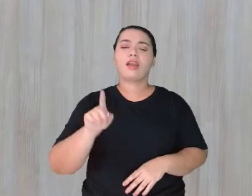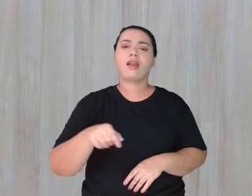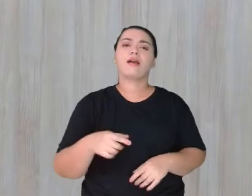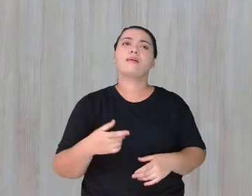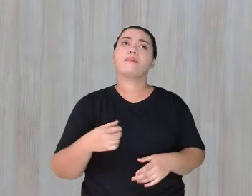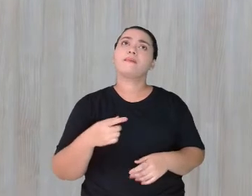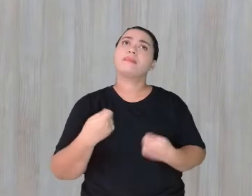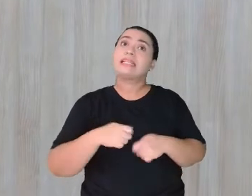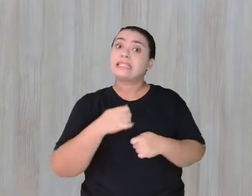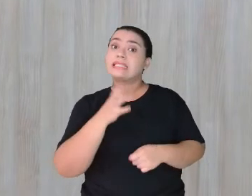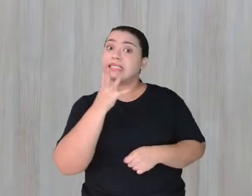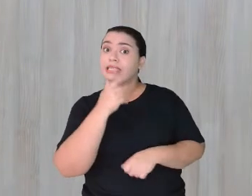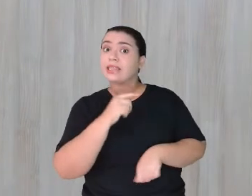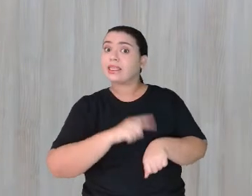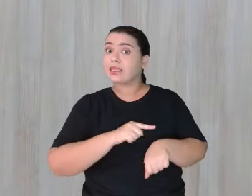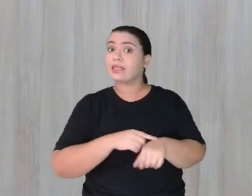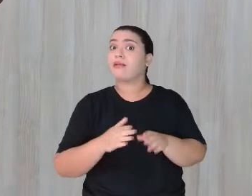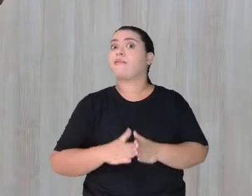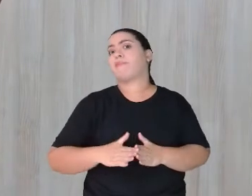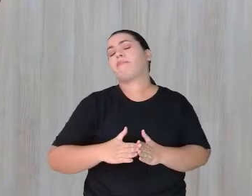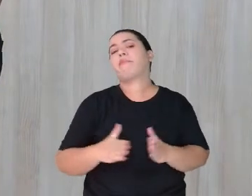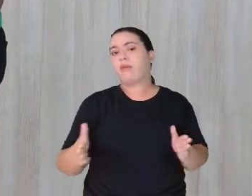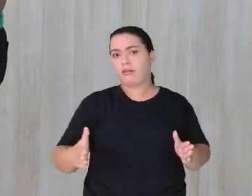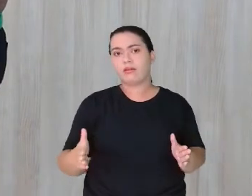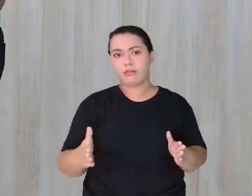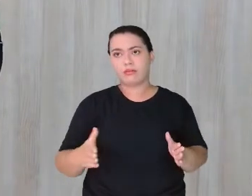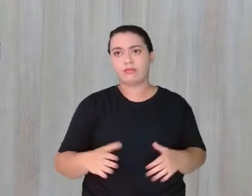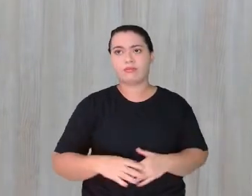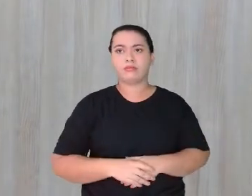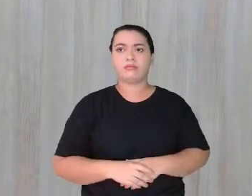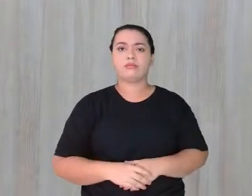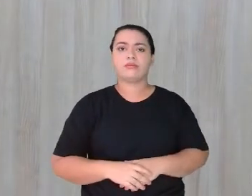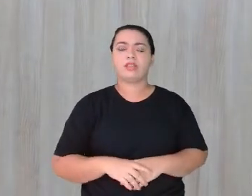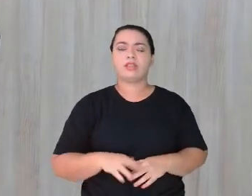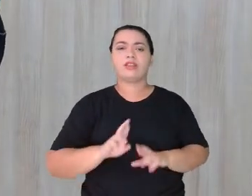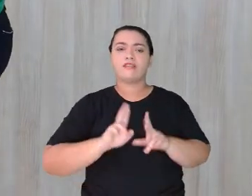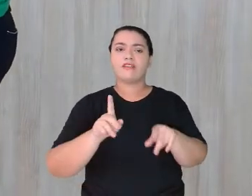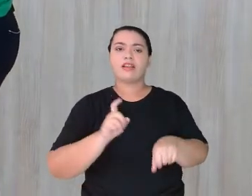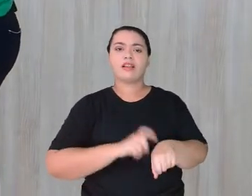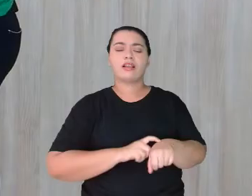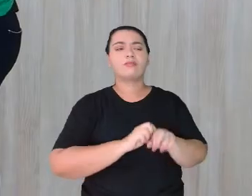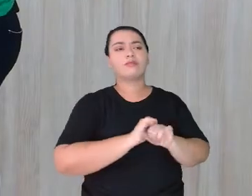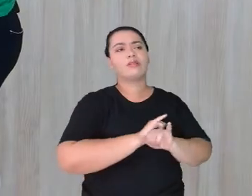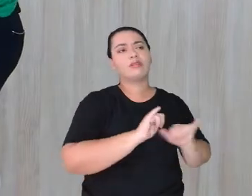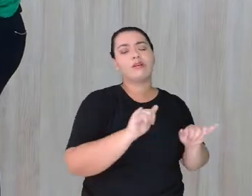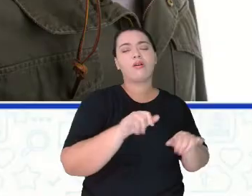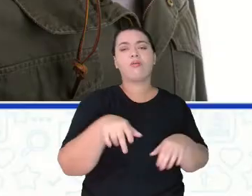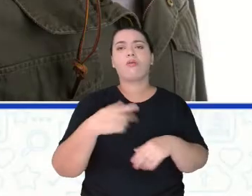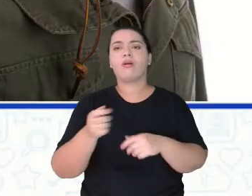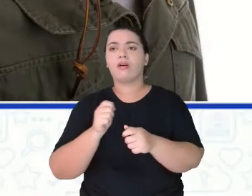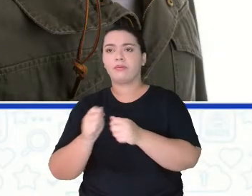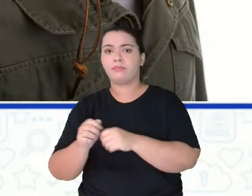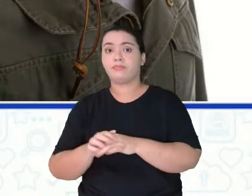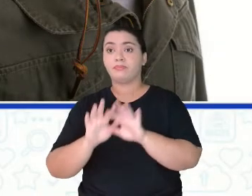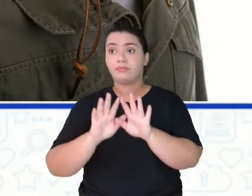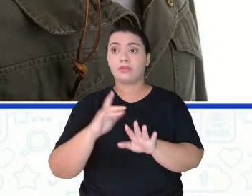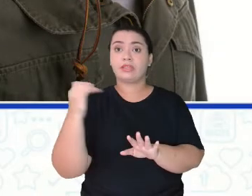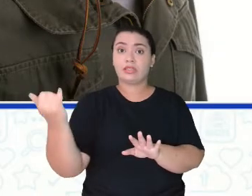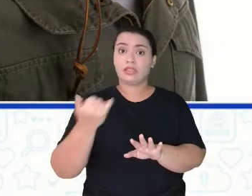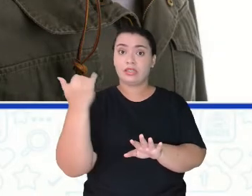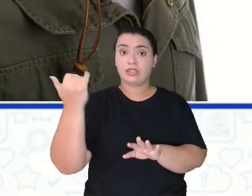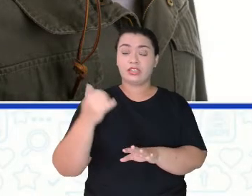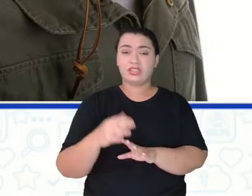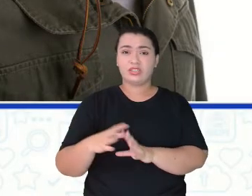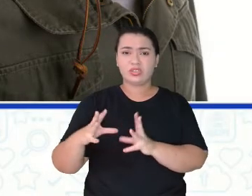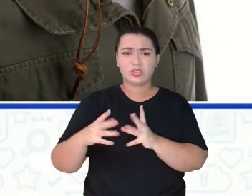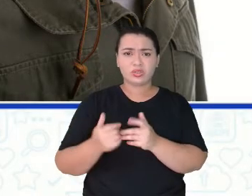tempo investigativo muito maior do que escrever uma notícia, do que escrever uma crônica. Importante, lembrando que nem toda